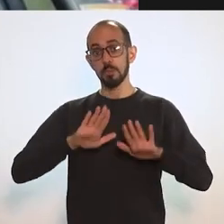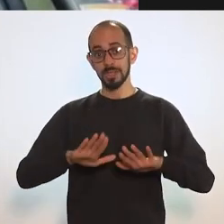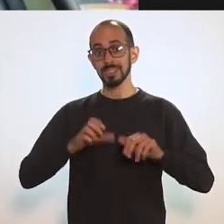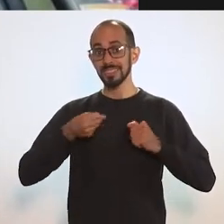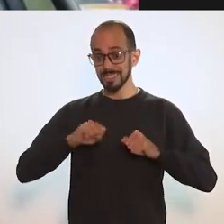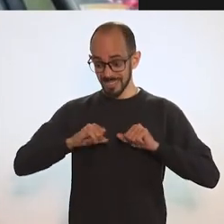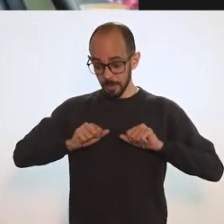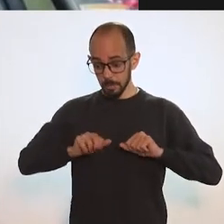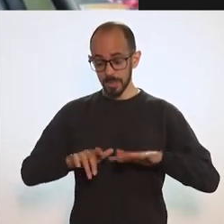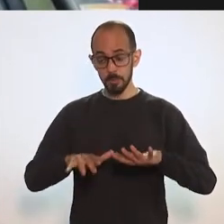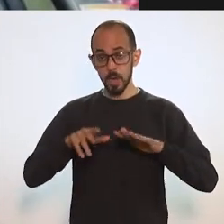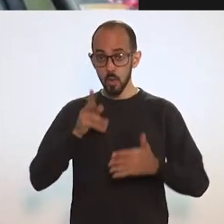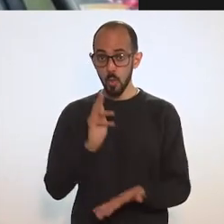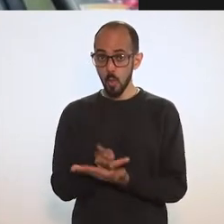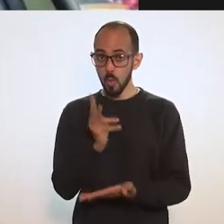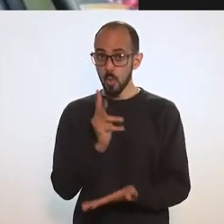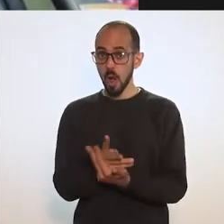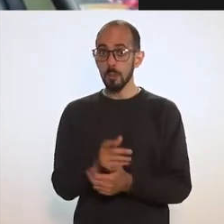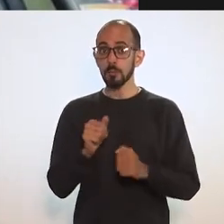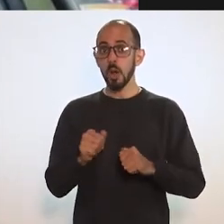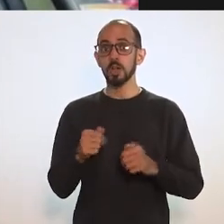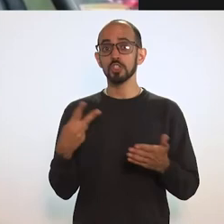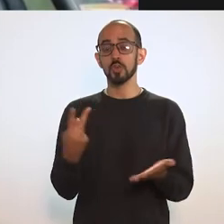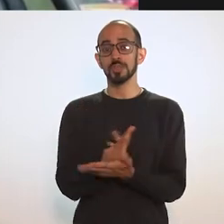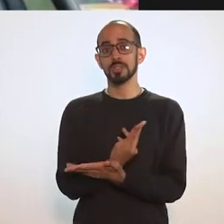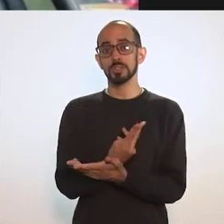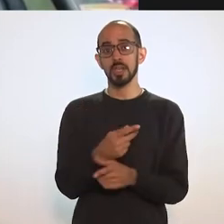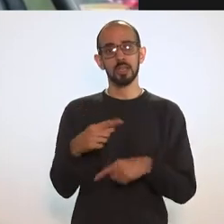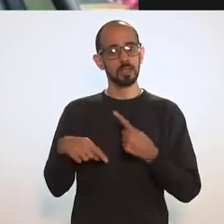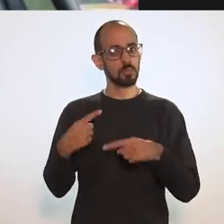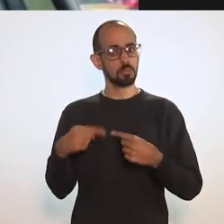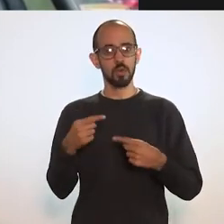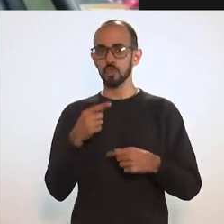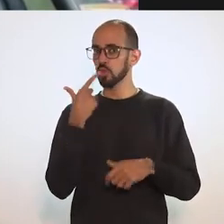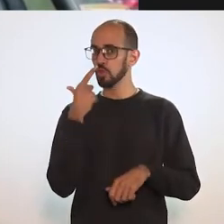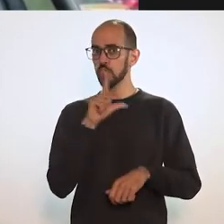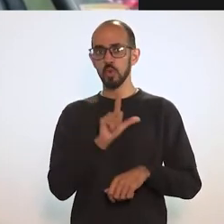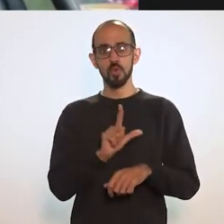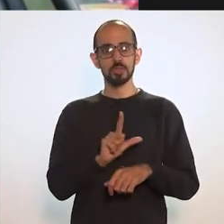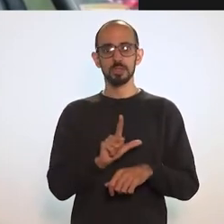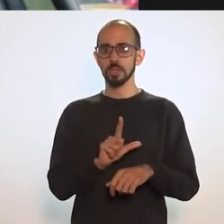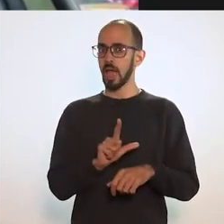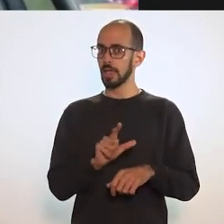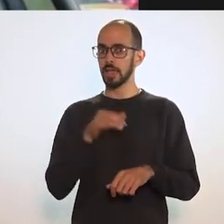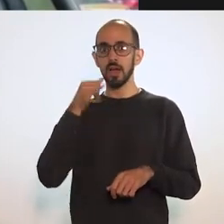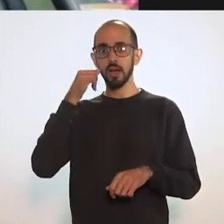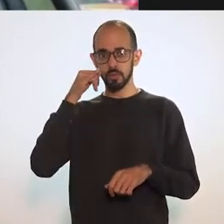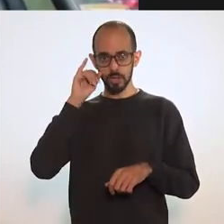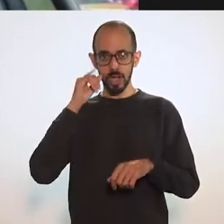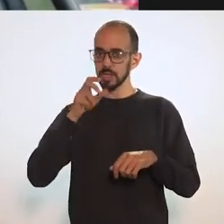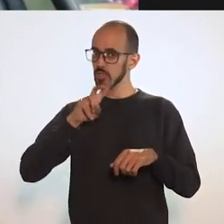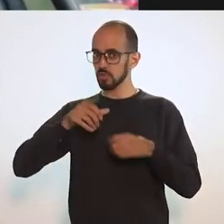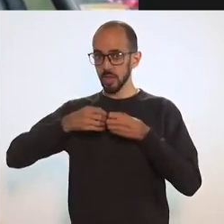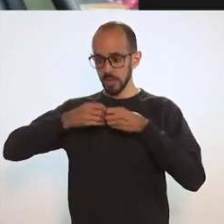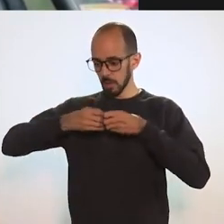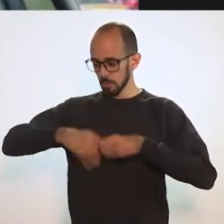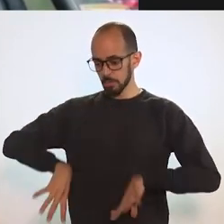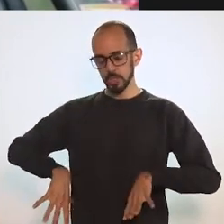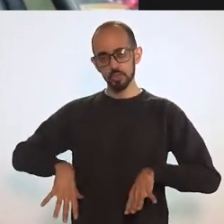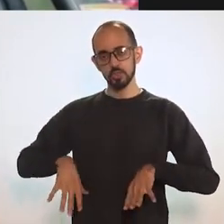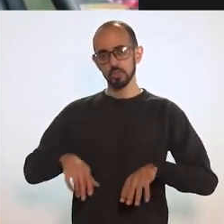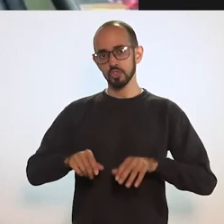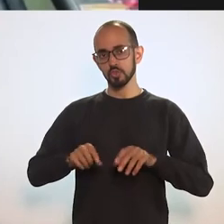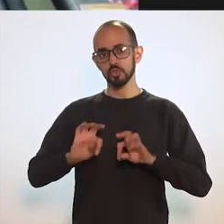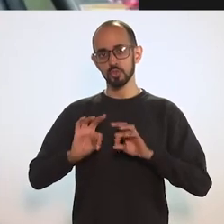continuar sem controle, podem emergir cepas que escapem da proteção vacinal. E aí a gente vai ter jogado fora a nossa grande